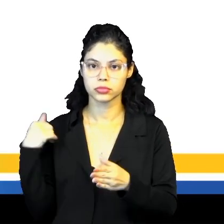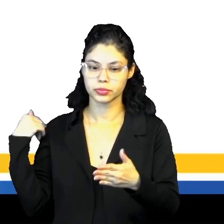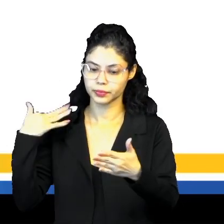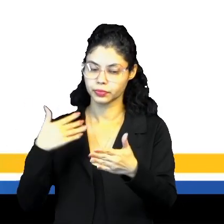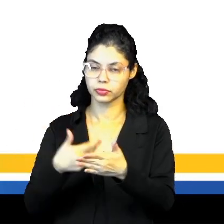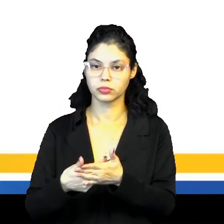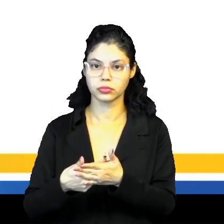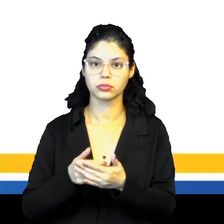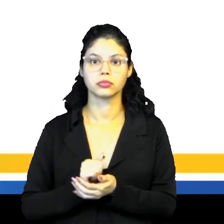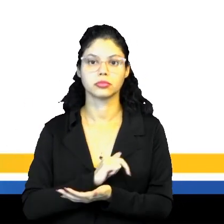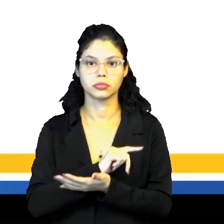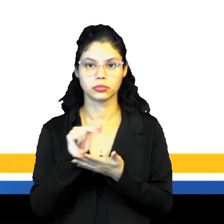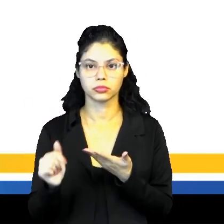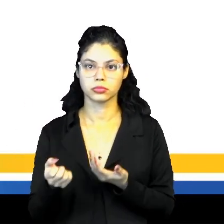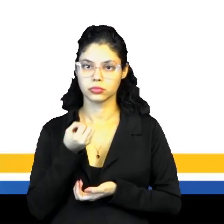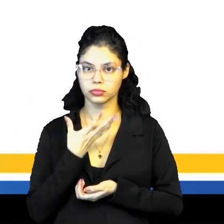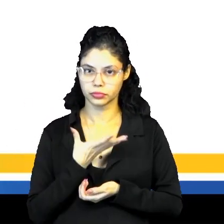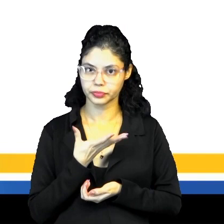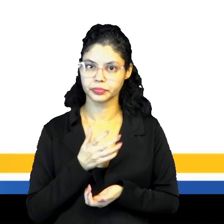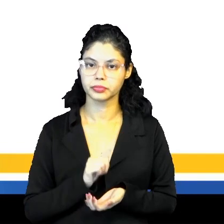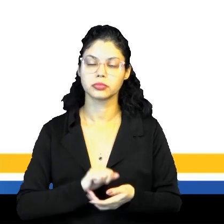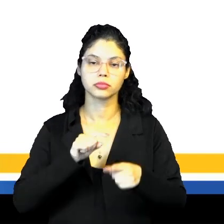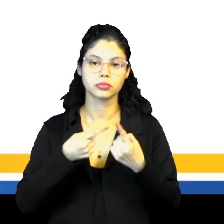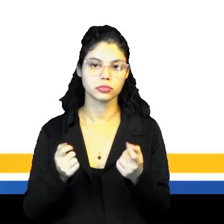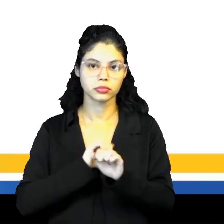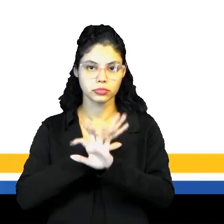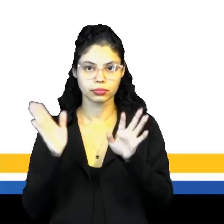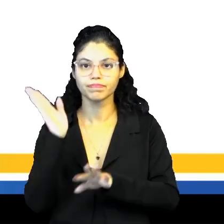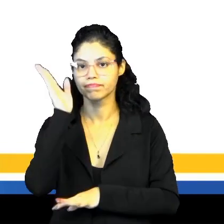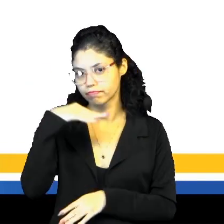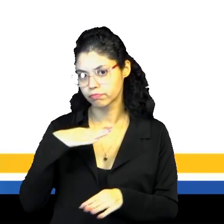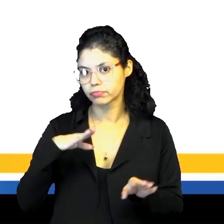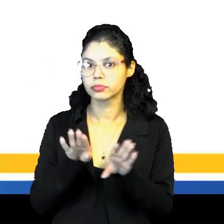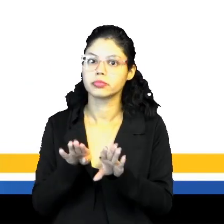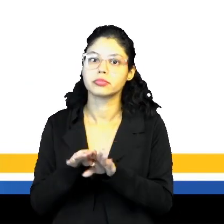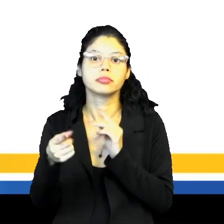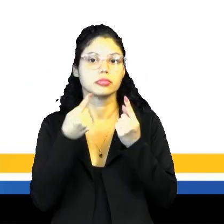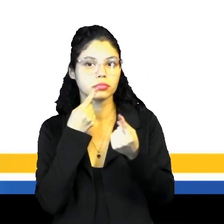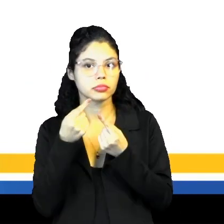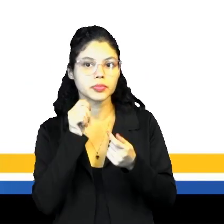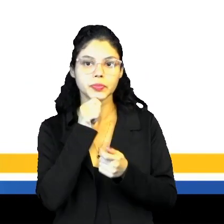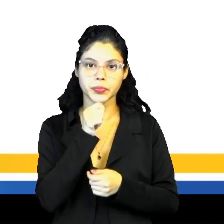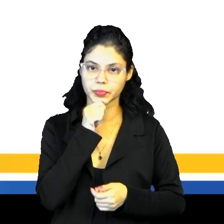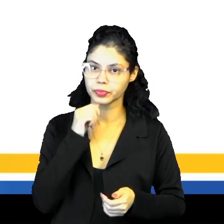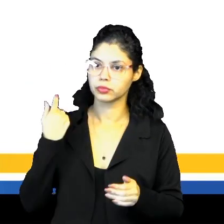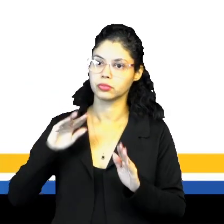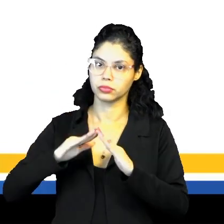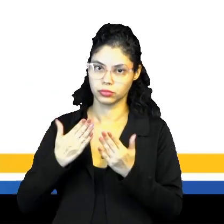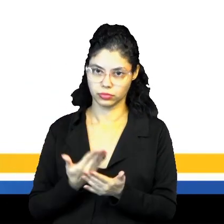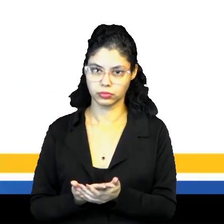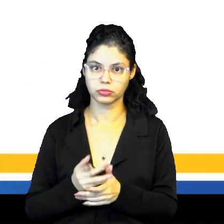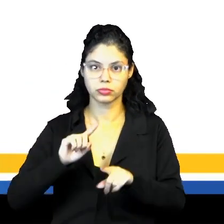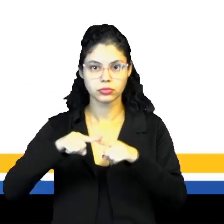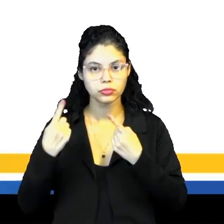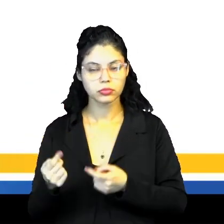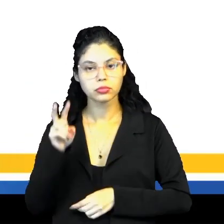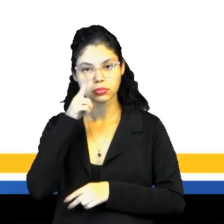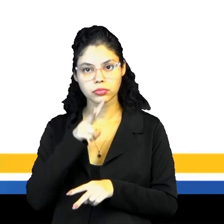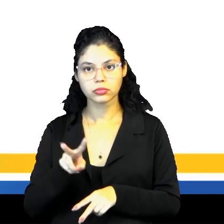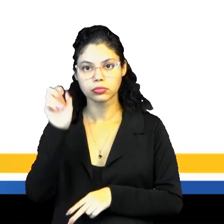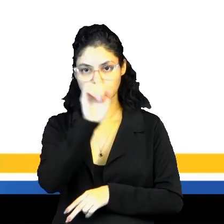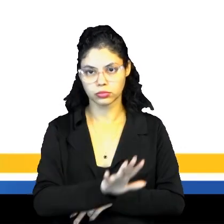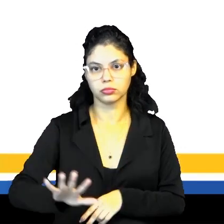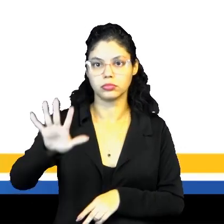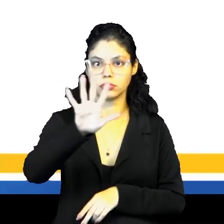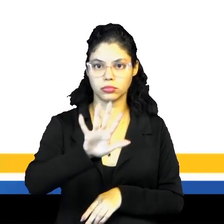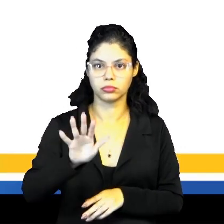avançar, né, ela traz diversos benefícios, claro que também é malefício e há que se discutir isso dentro das escolas, mas na visão geral, o